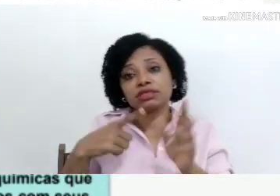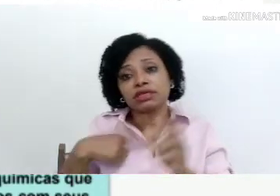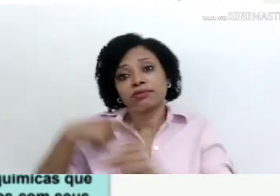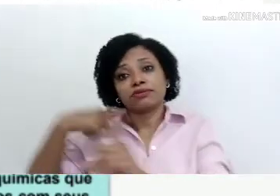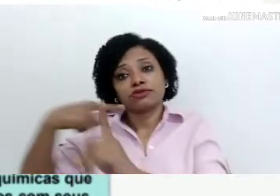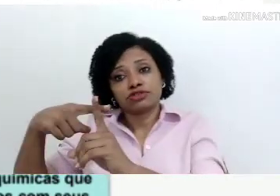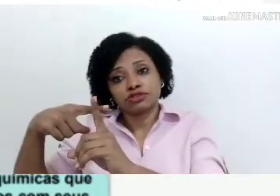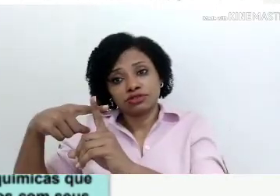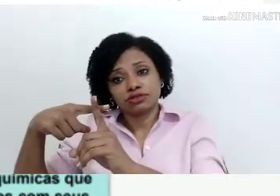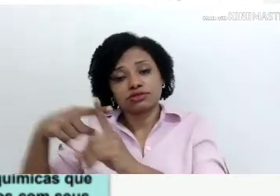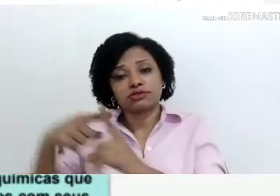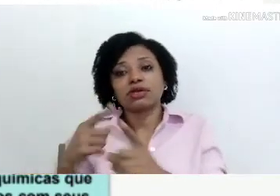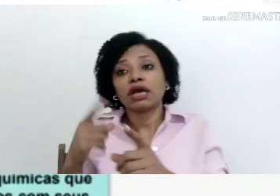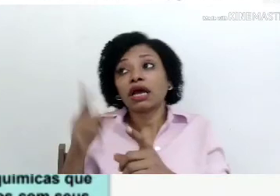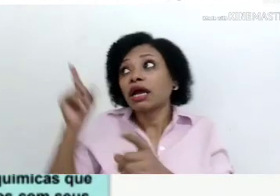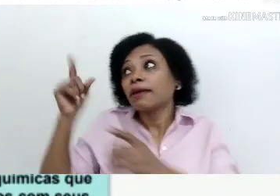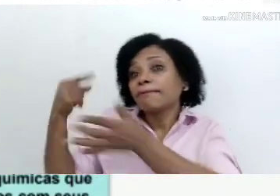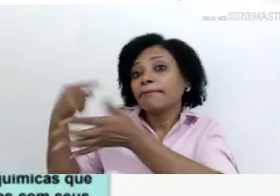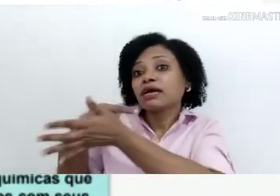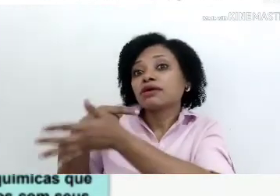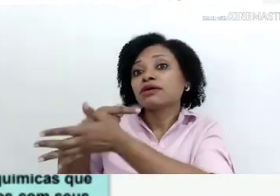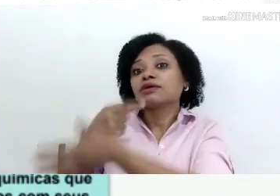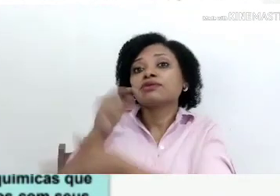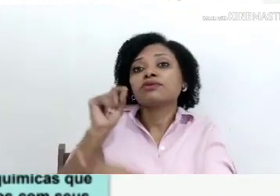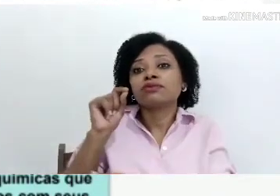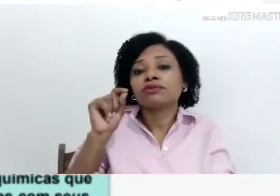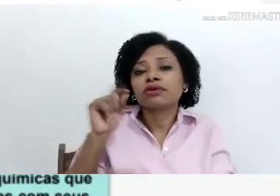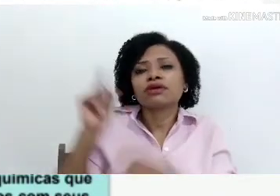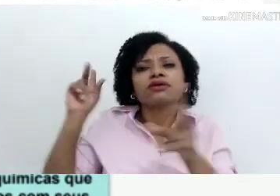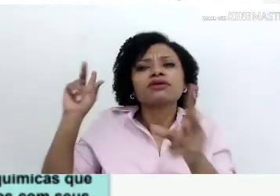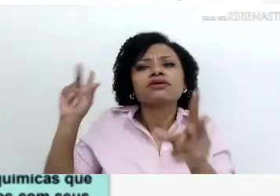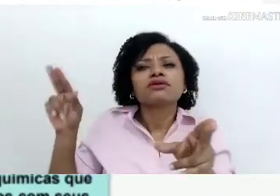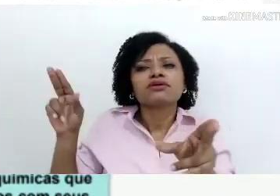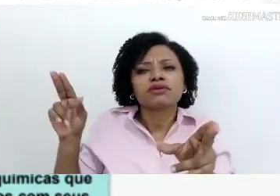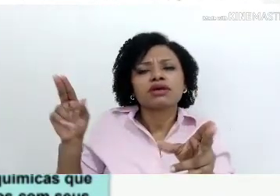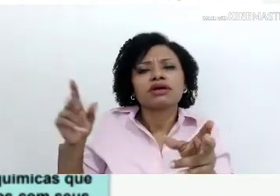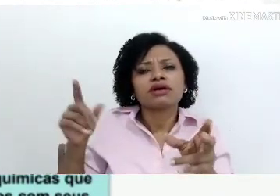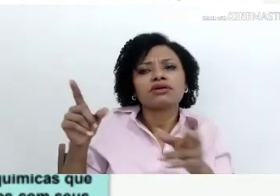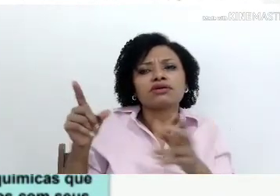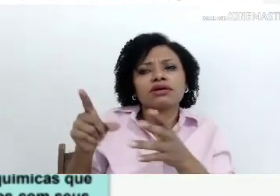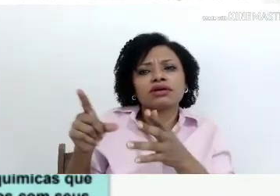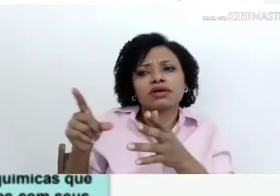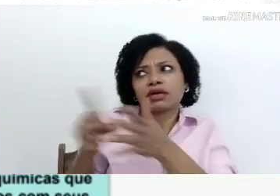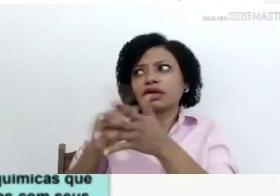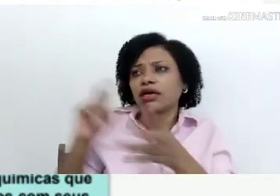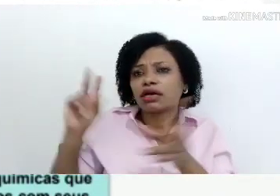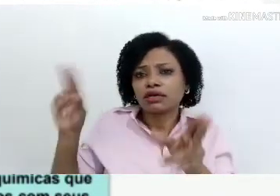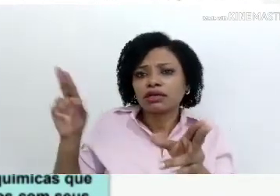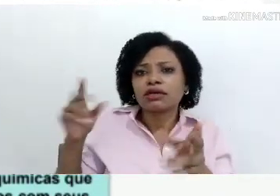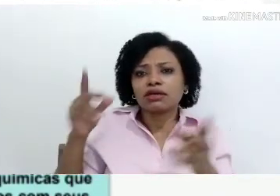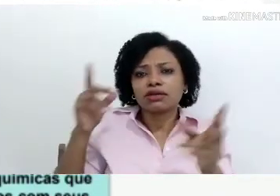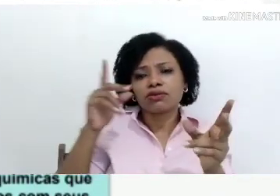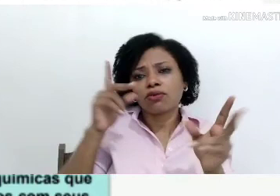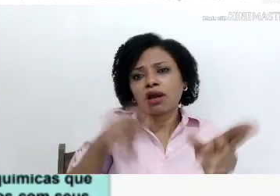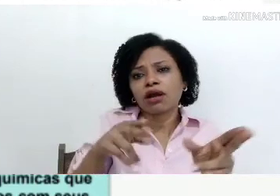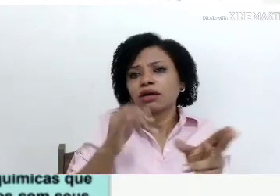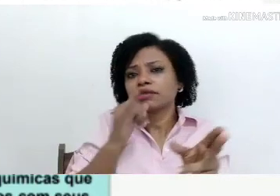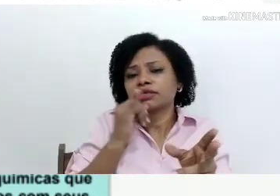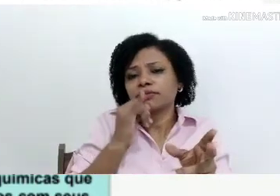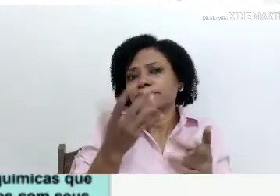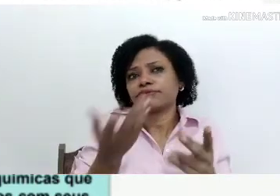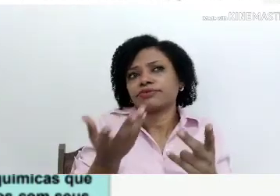que ele pergunta? Gente, isso aqui é a mesma coisa do icebergs, tá? Ele tem o mesmo princípio. Tem dois, vamos dizer, como se